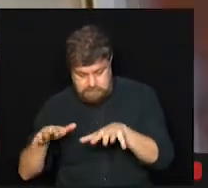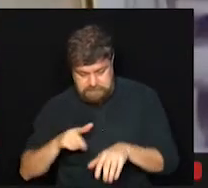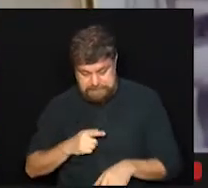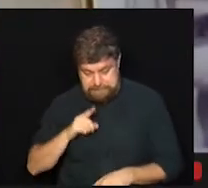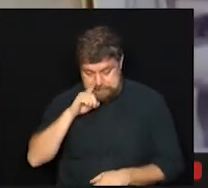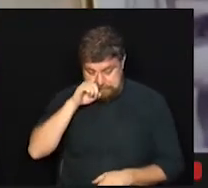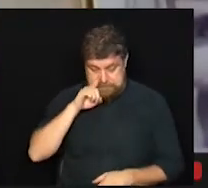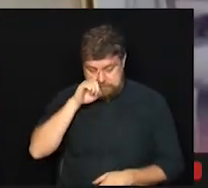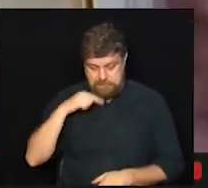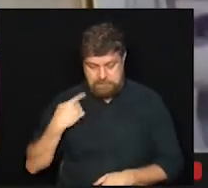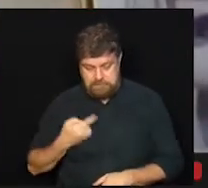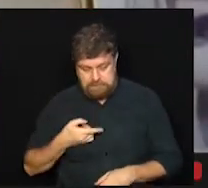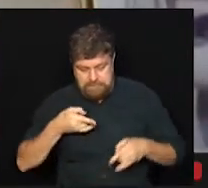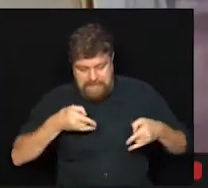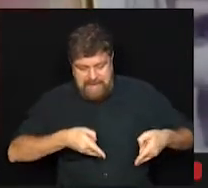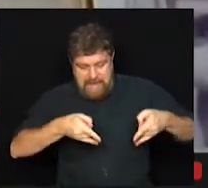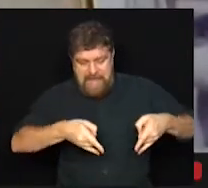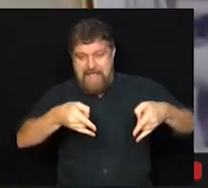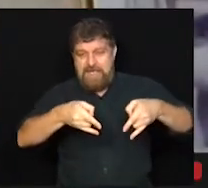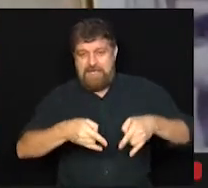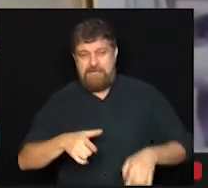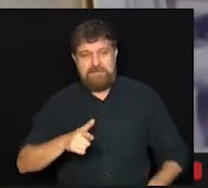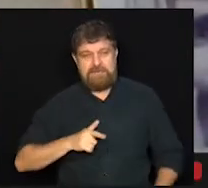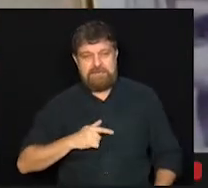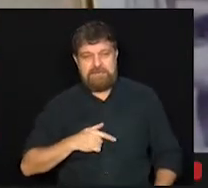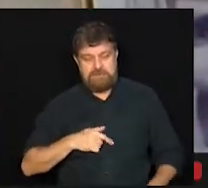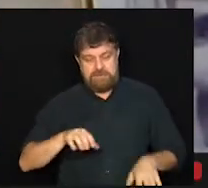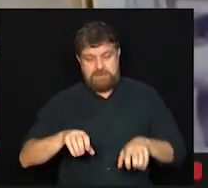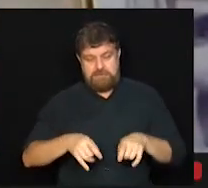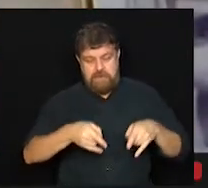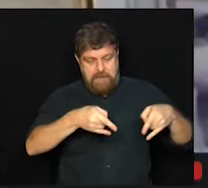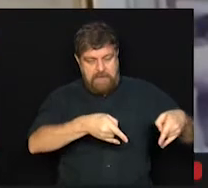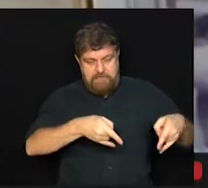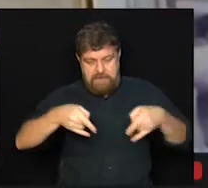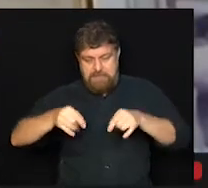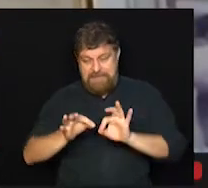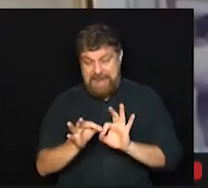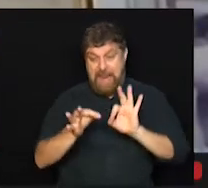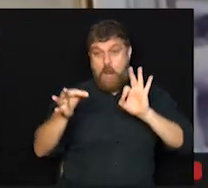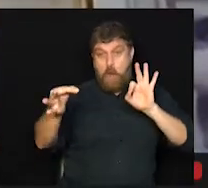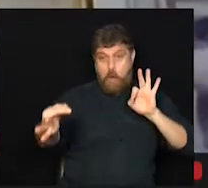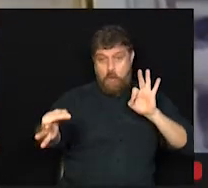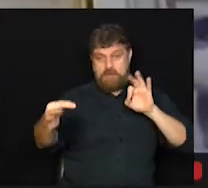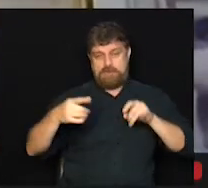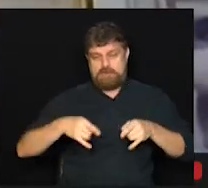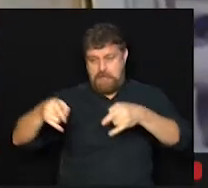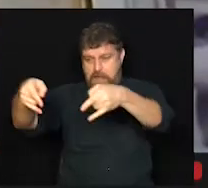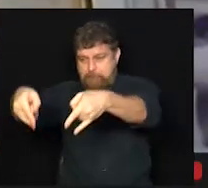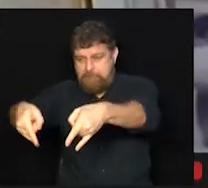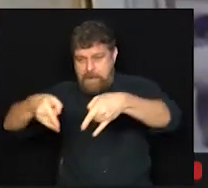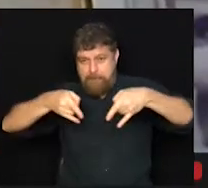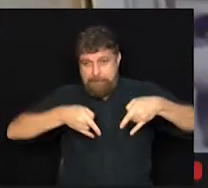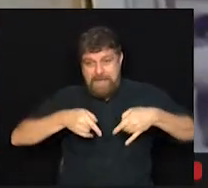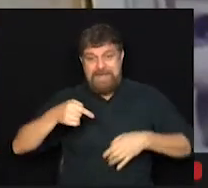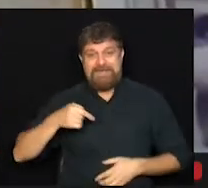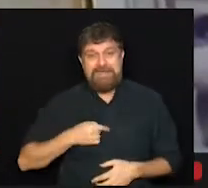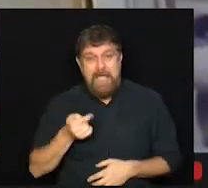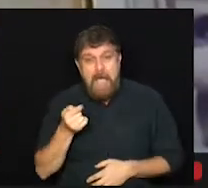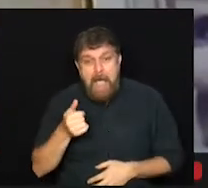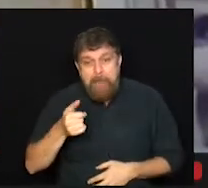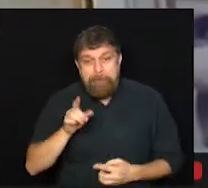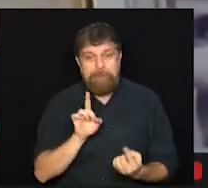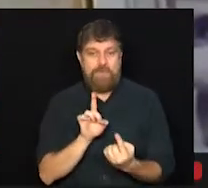gente já separou as camas, então já não tem o mesmo distanciamento, agora tem um distanciamento maior, o que significa redução da capacidade de